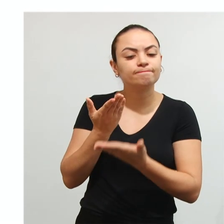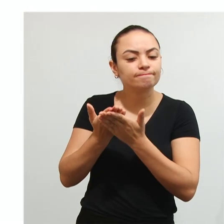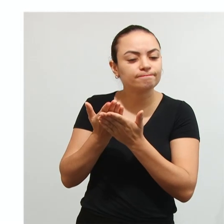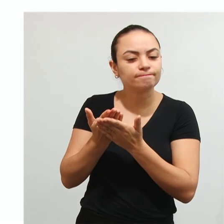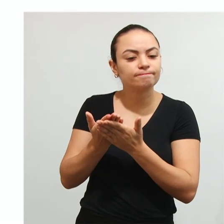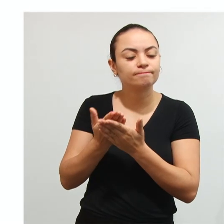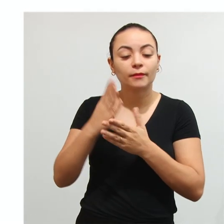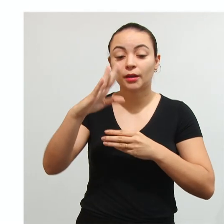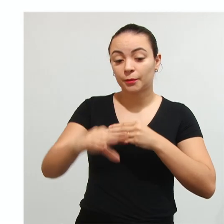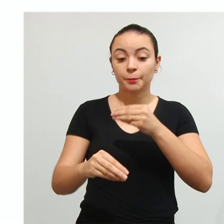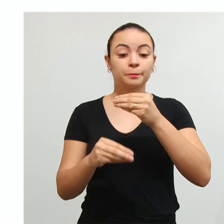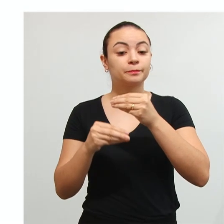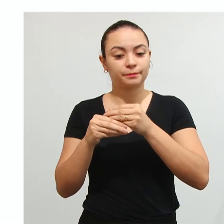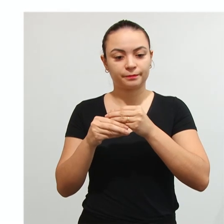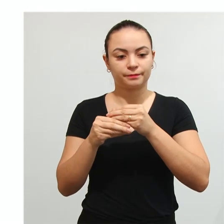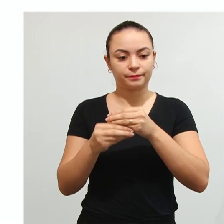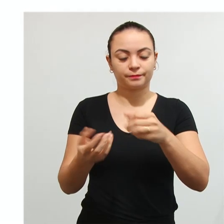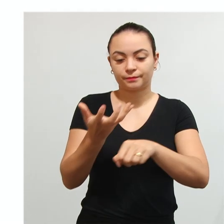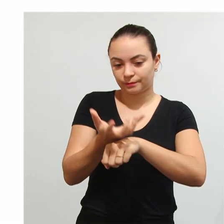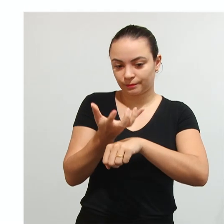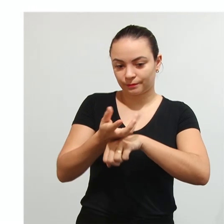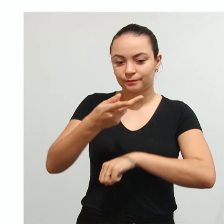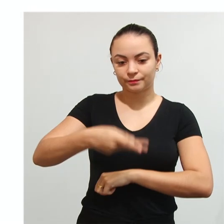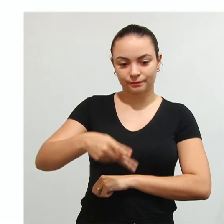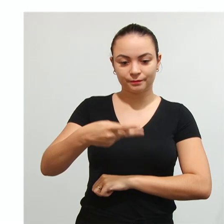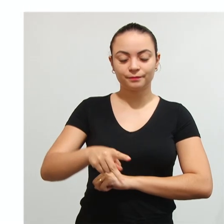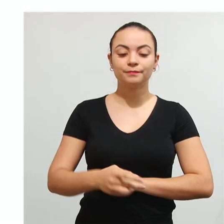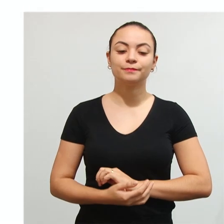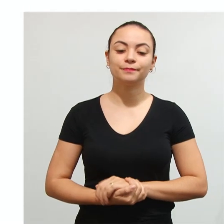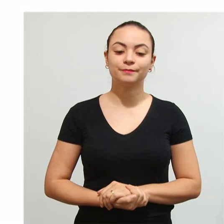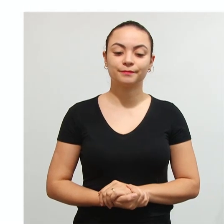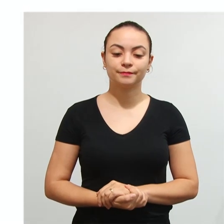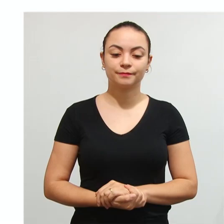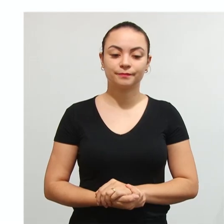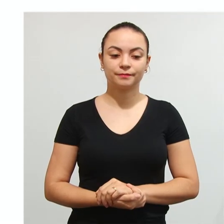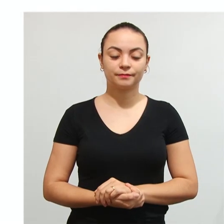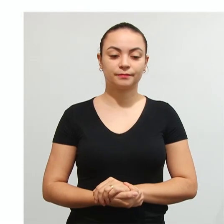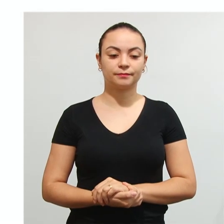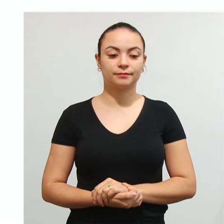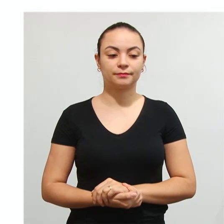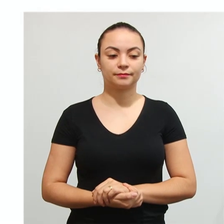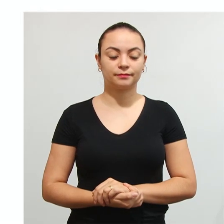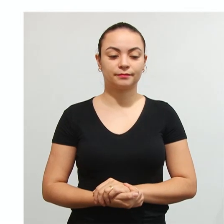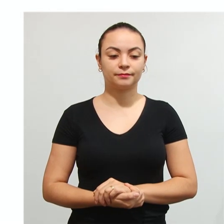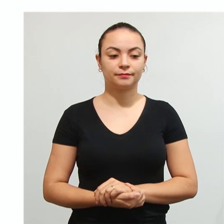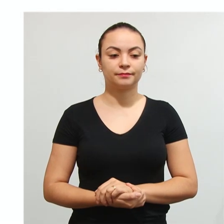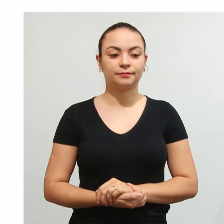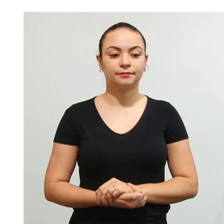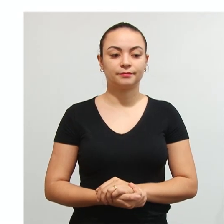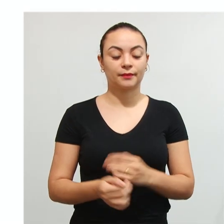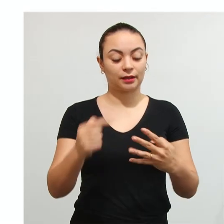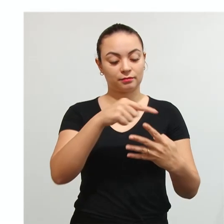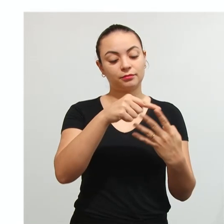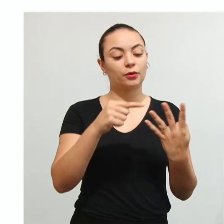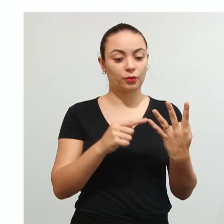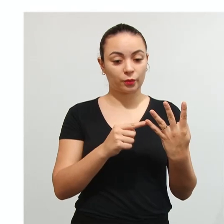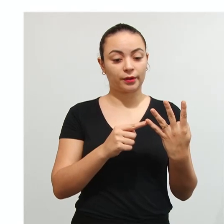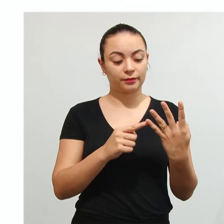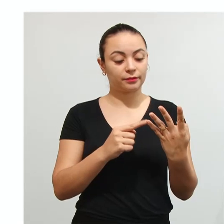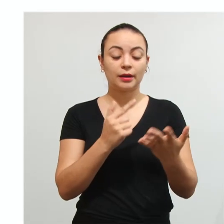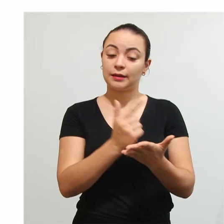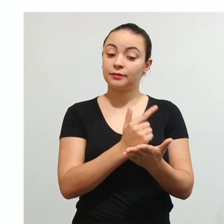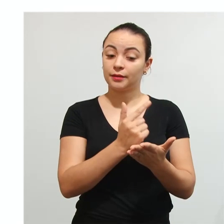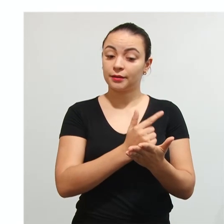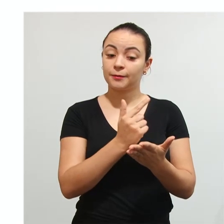Lília Ladeira Veras. Então, esses 4 livros estão disponíveis lá na minha biblioteca